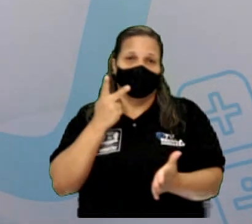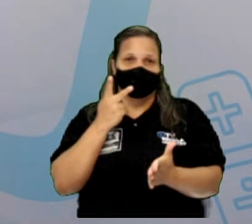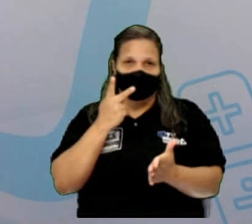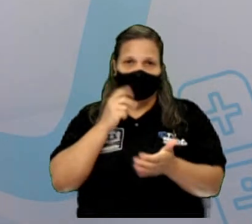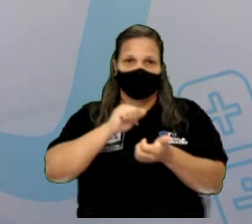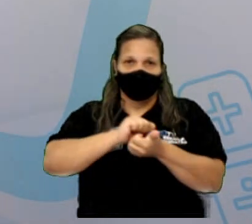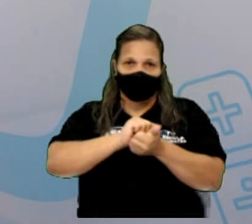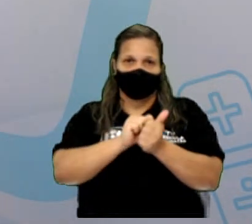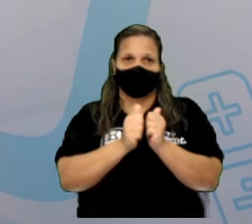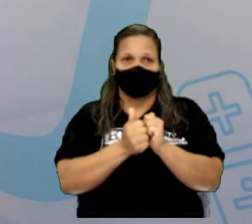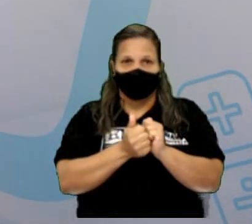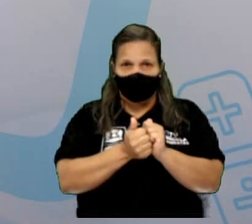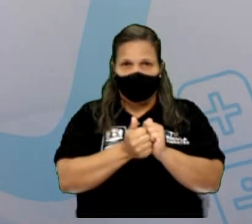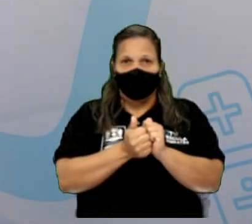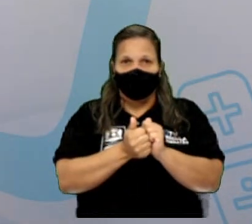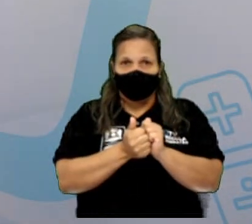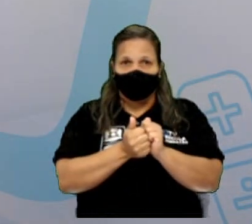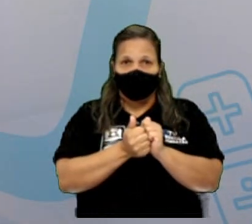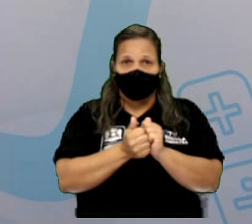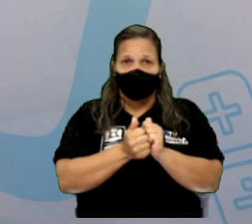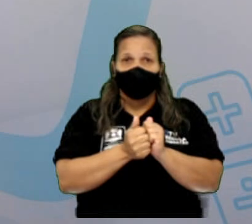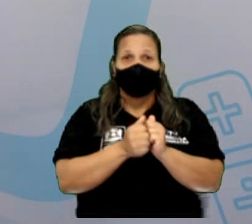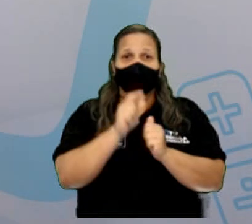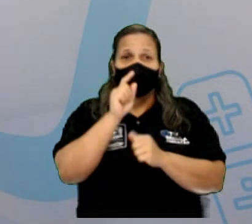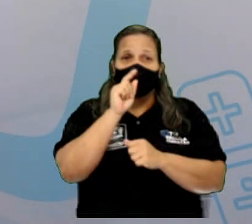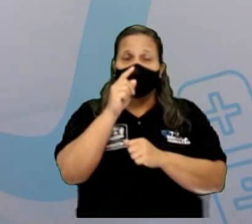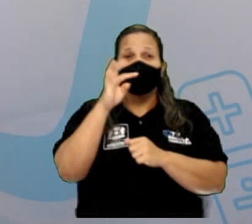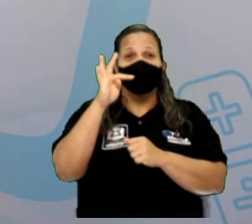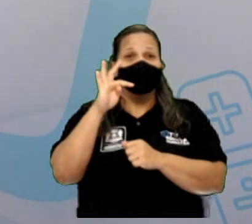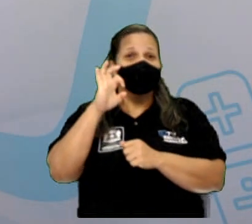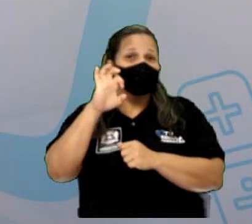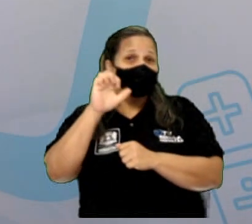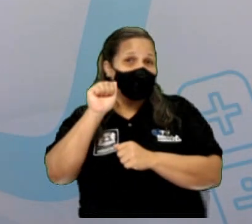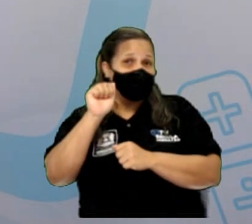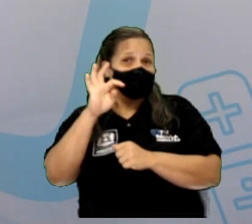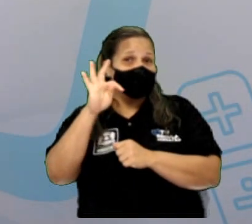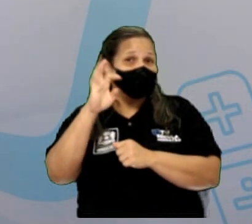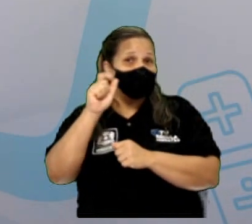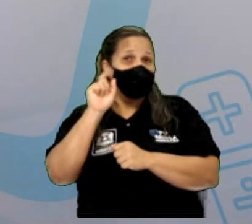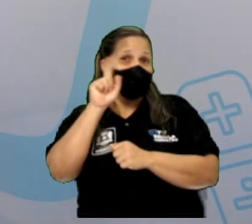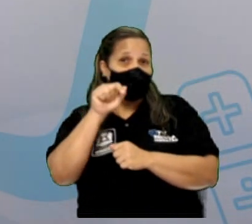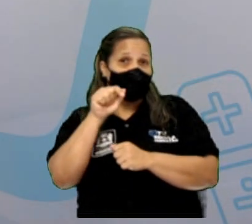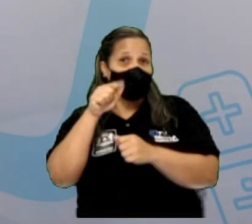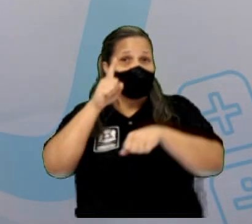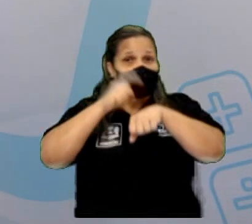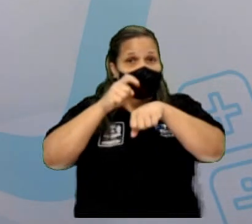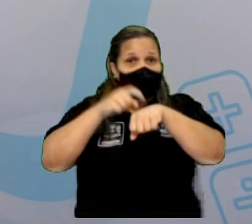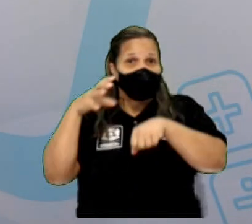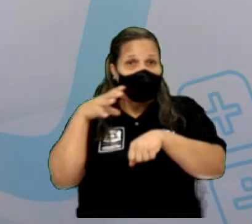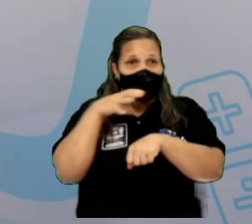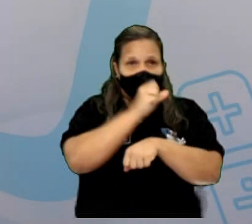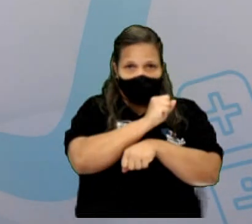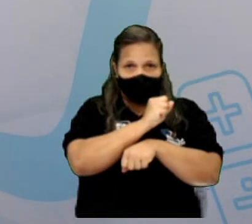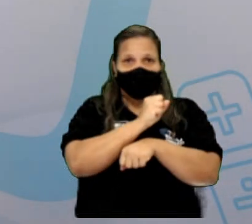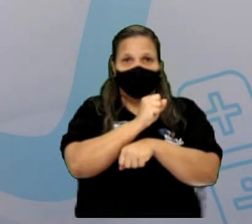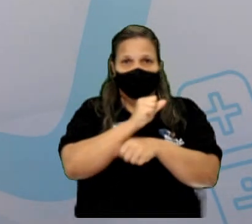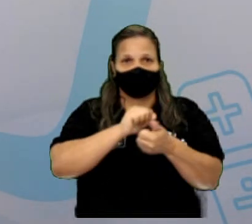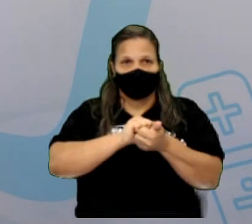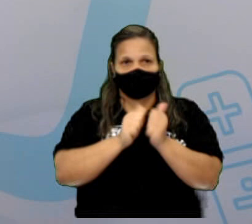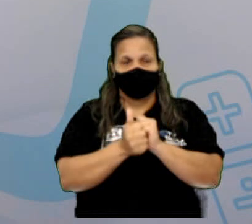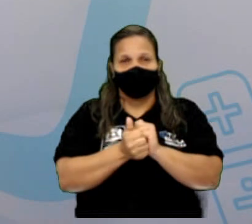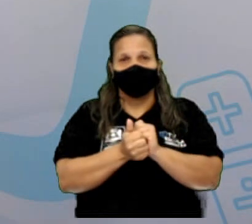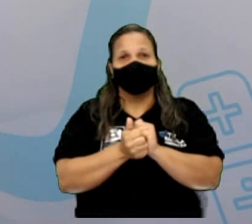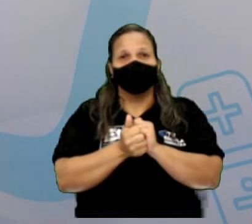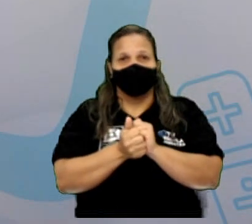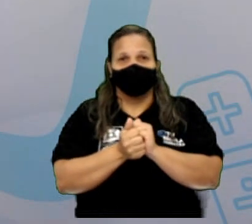de tomada de decisão a partir da dinâmica de jogo. Agora vamos entender o que é técnica. Bom,